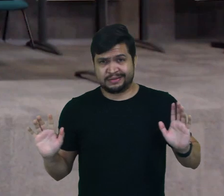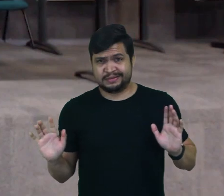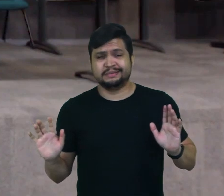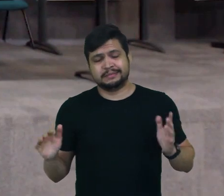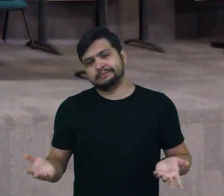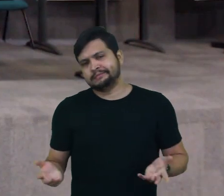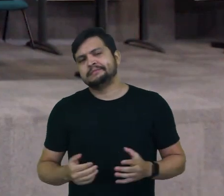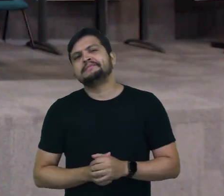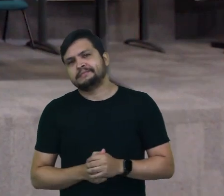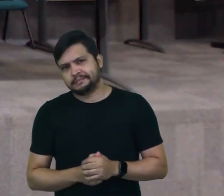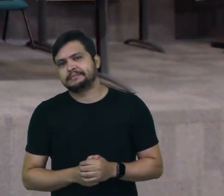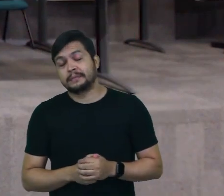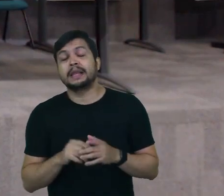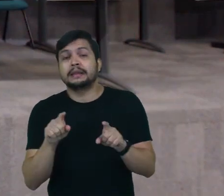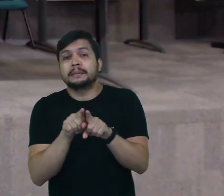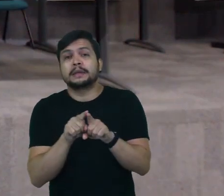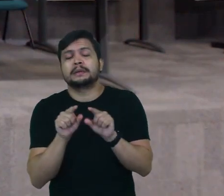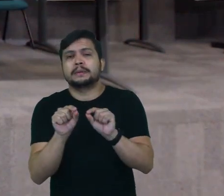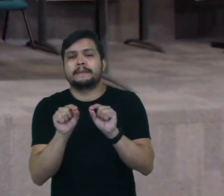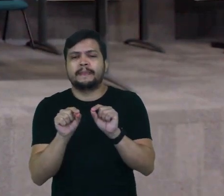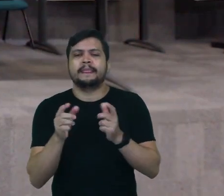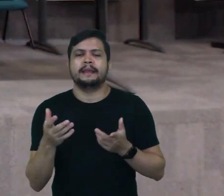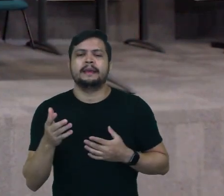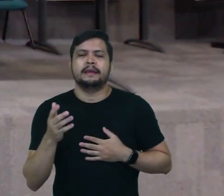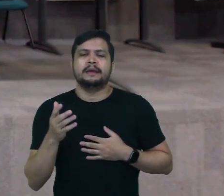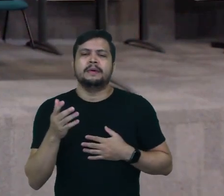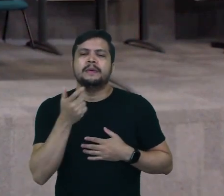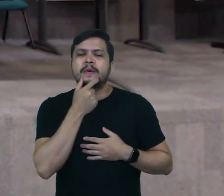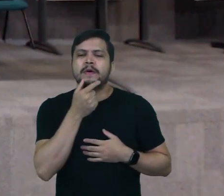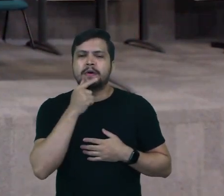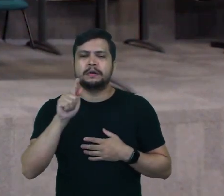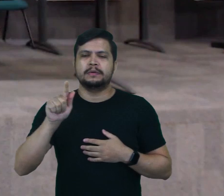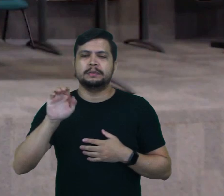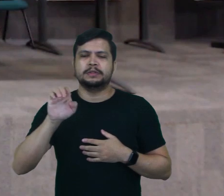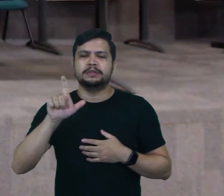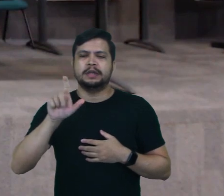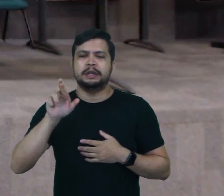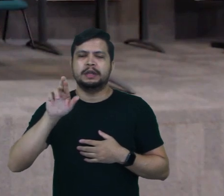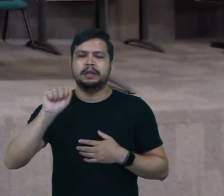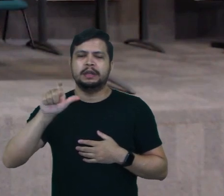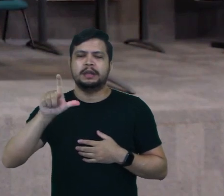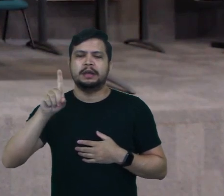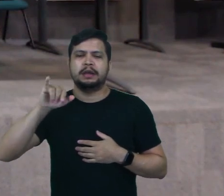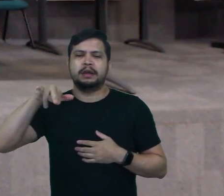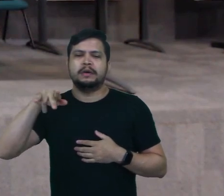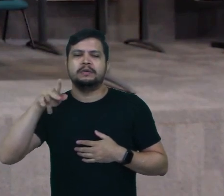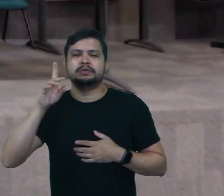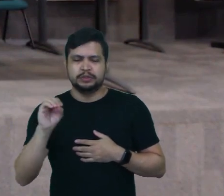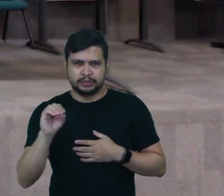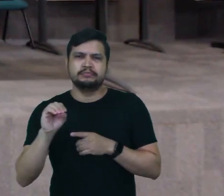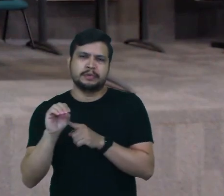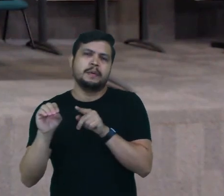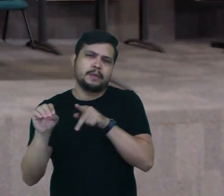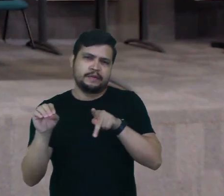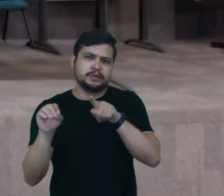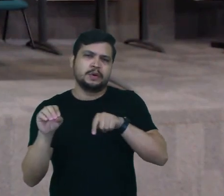que eu precisava, da Forra de Cultura, pessoal, porque também eu fui para a Forra de Cultura. O Geraldinho, ele não gostava de mim, o professor de galinha.